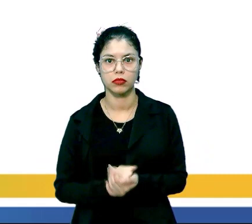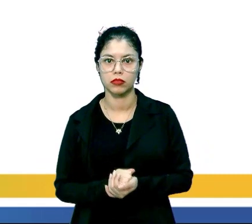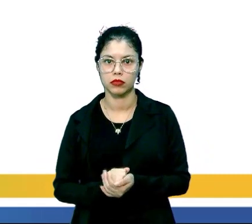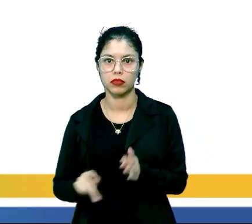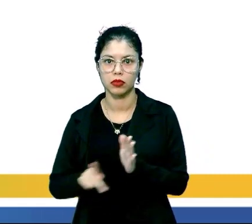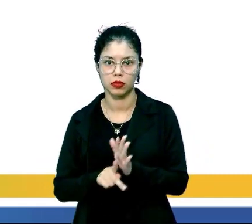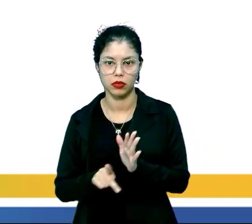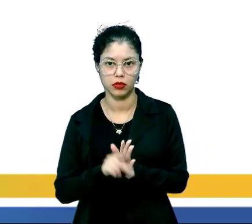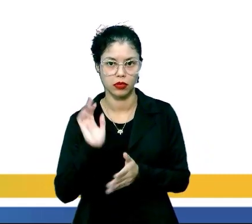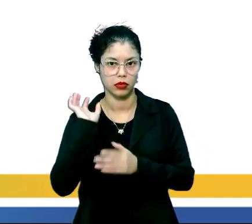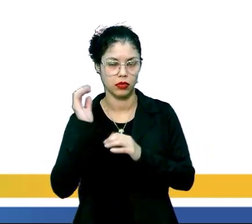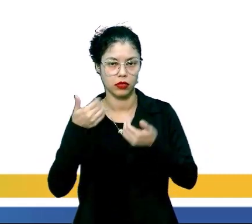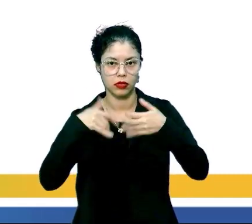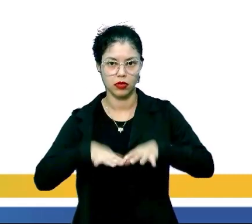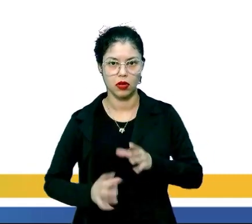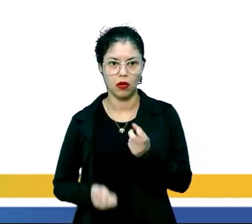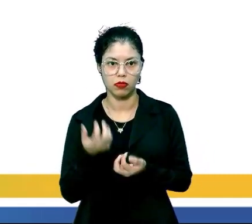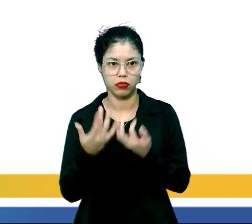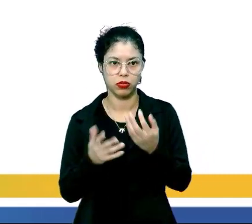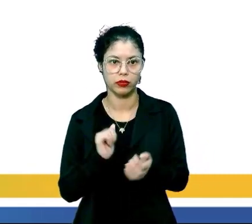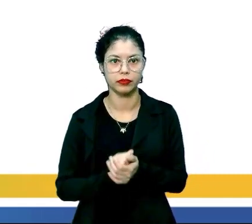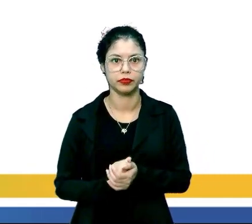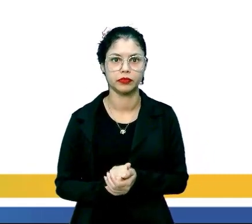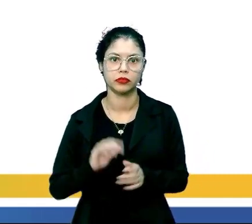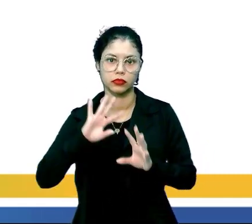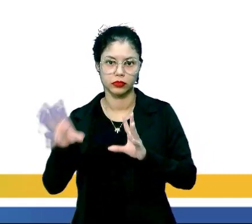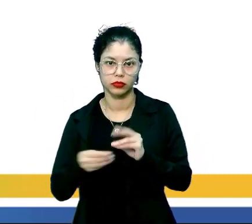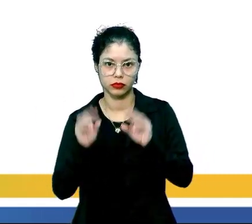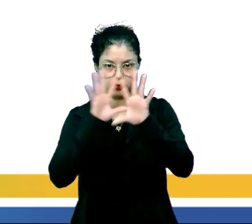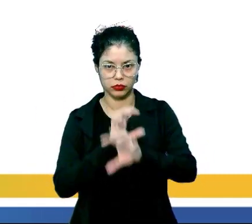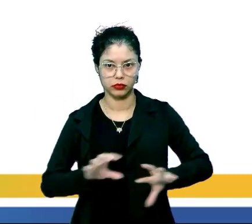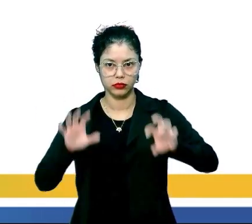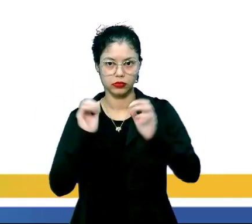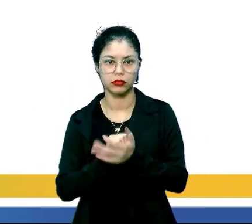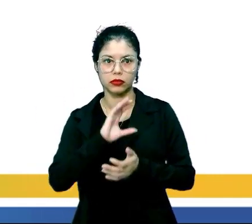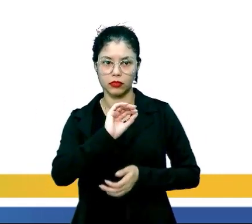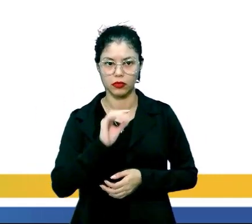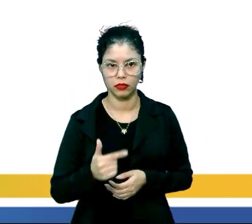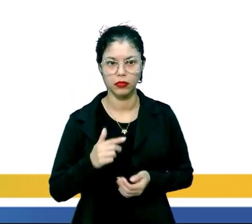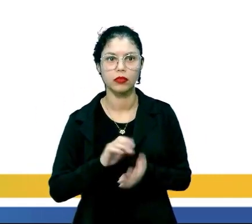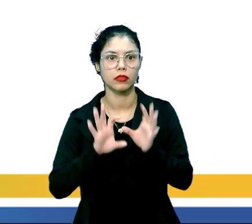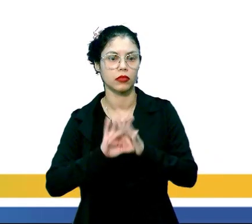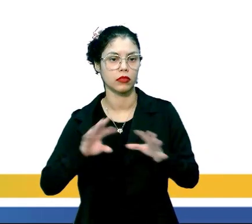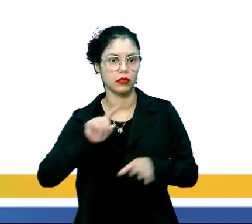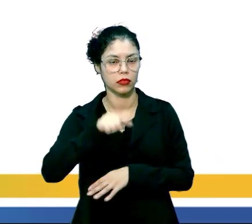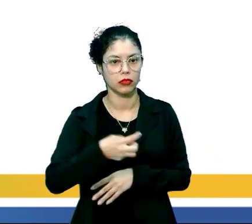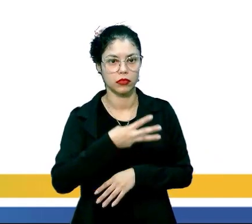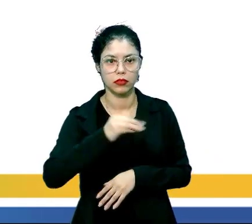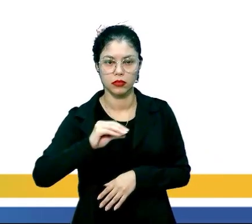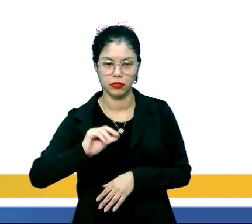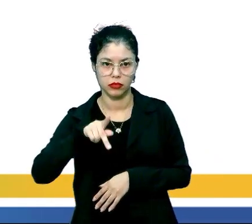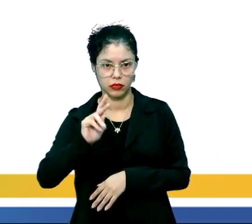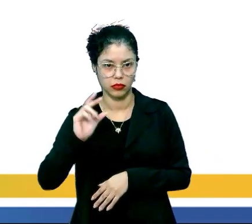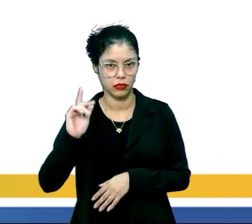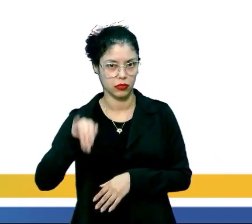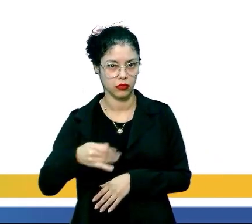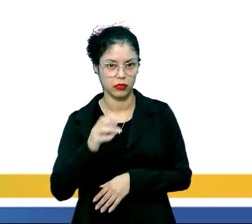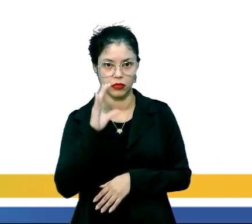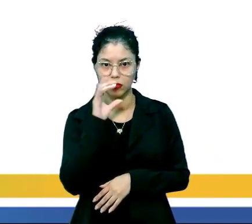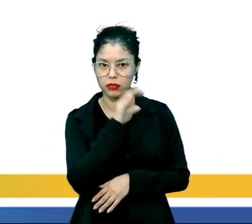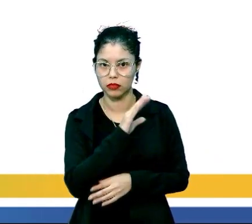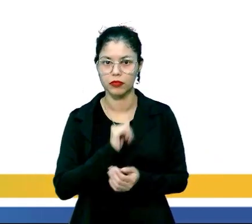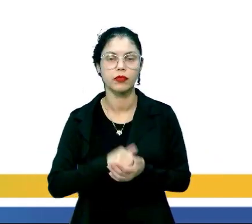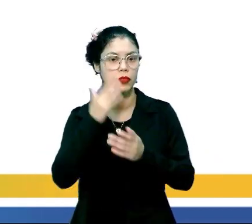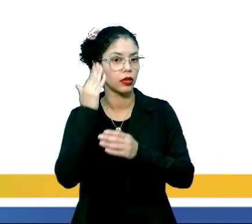metais devido à sua natureza inflamável. A combustão completa do gás acetileno com oxigênio libera 1.300 kJ de